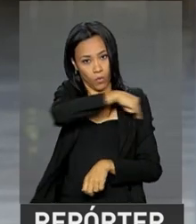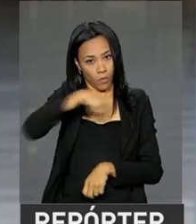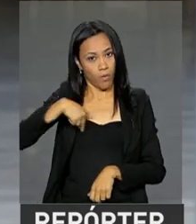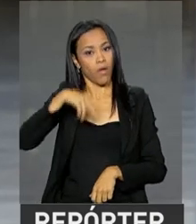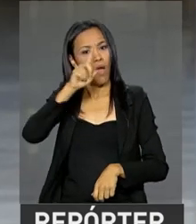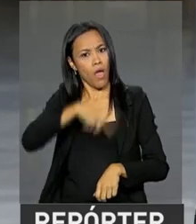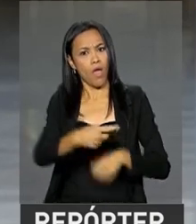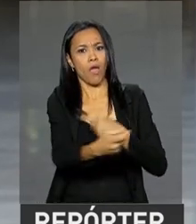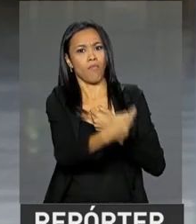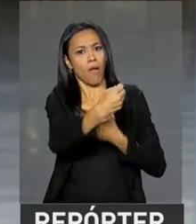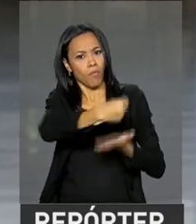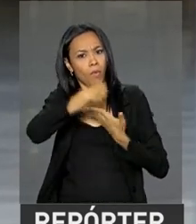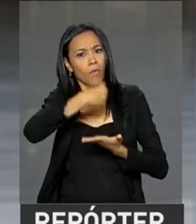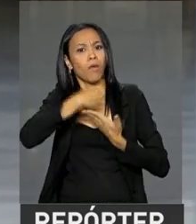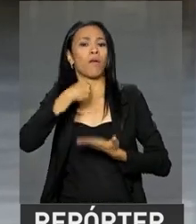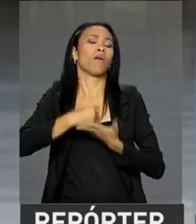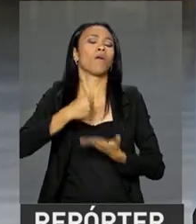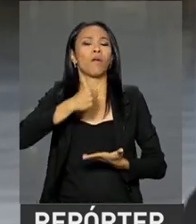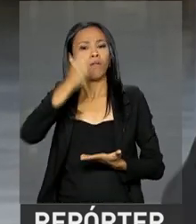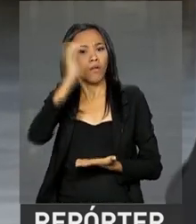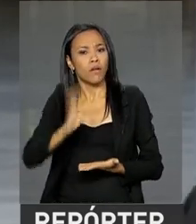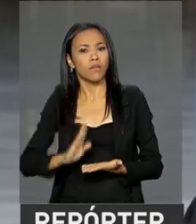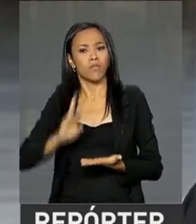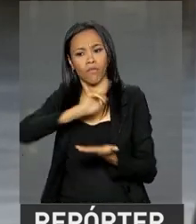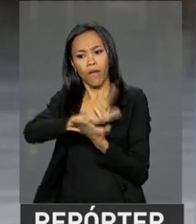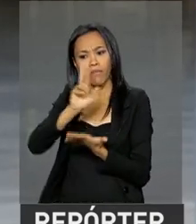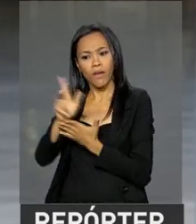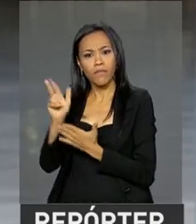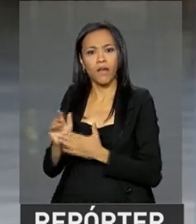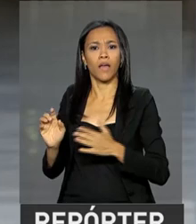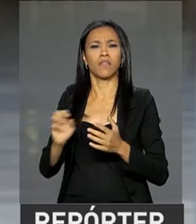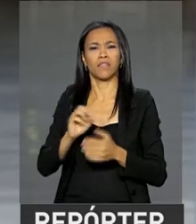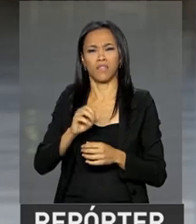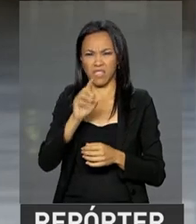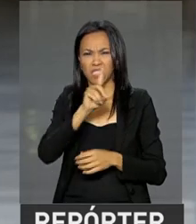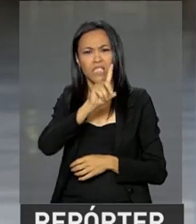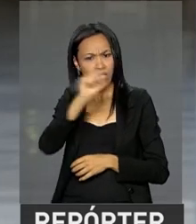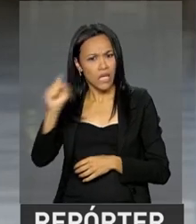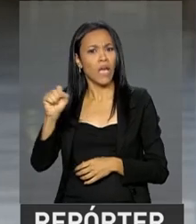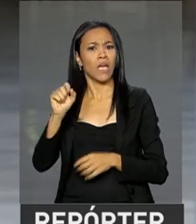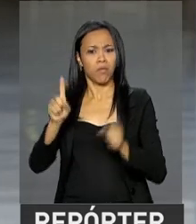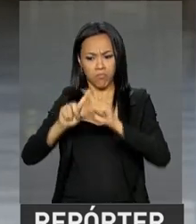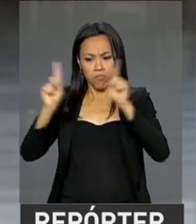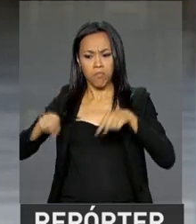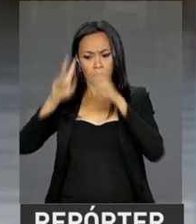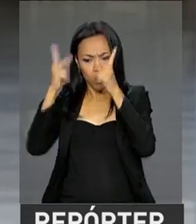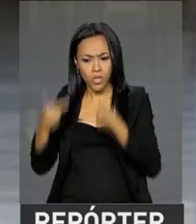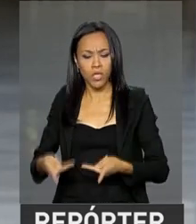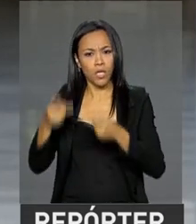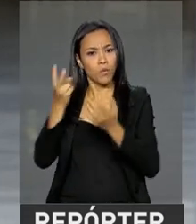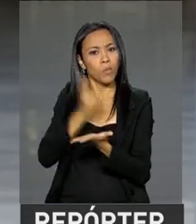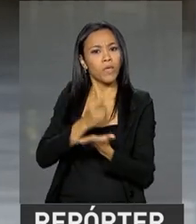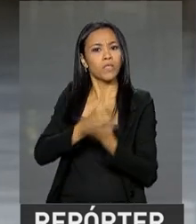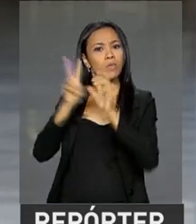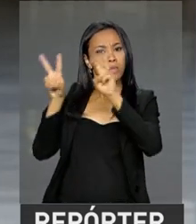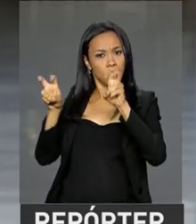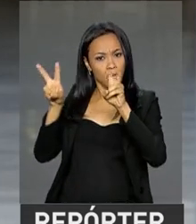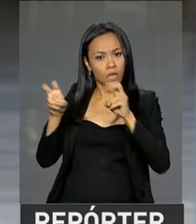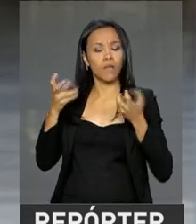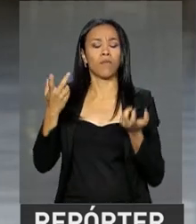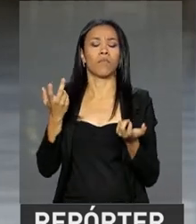e financia uma série de projetos são quase 100 projetos com relação a essa questão do meio ambiente da